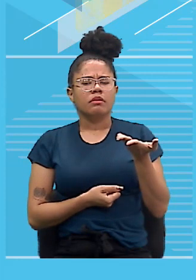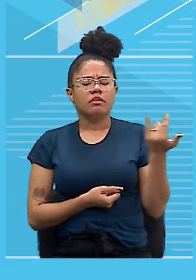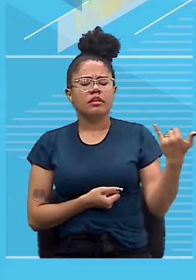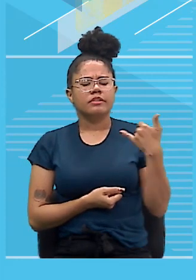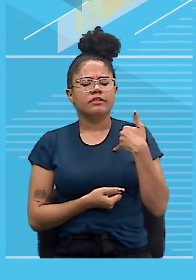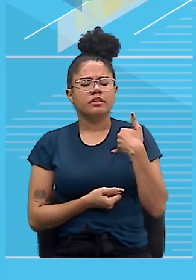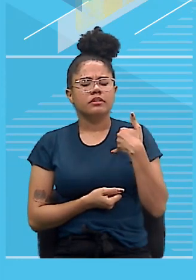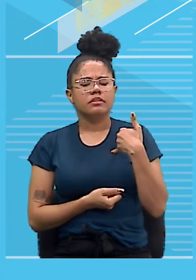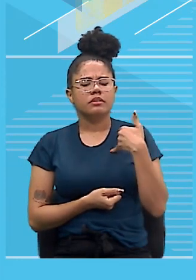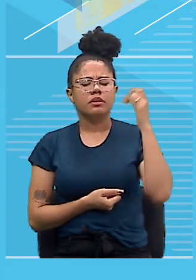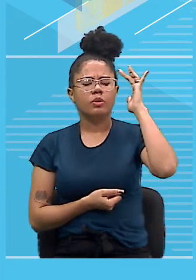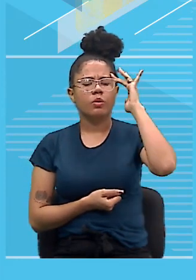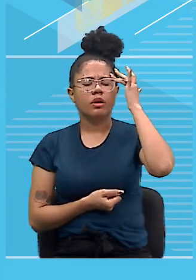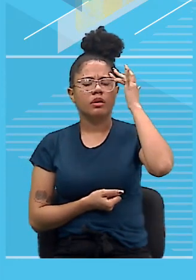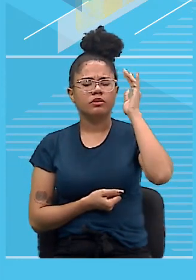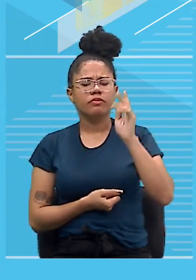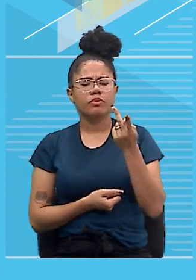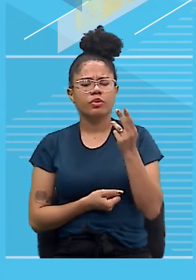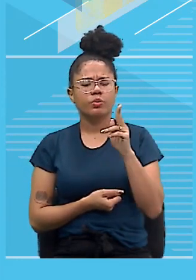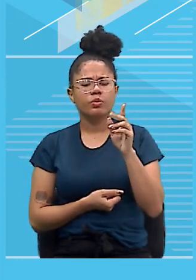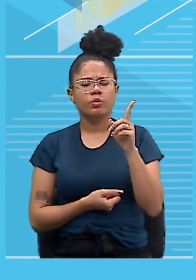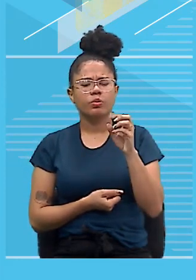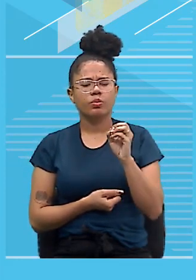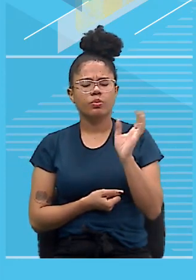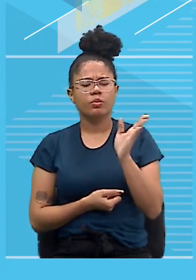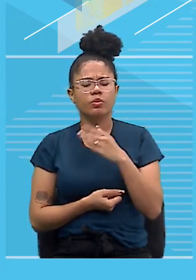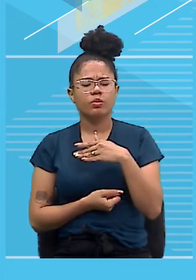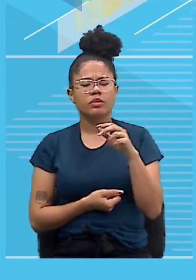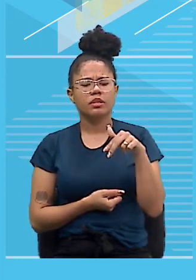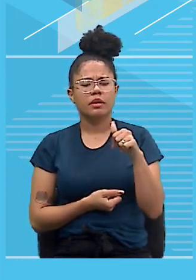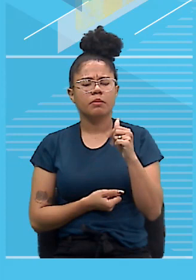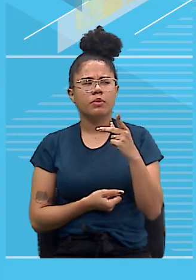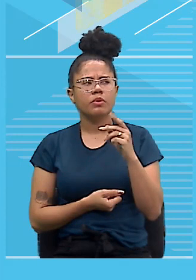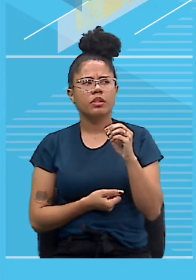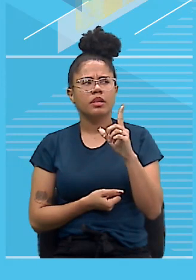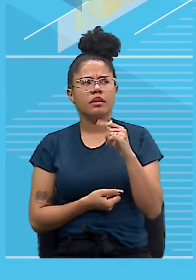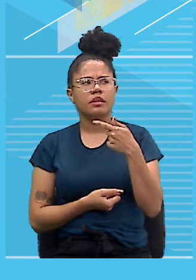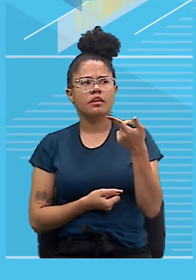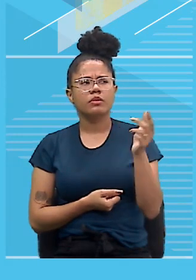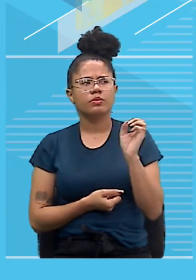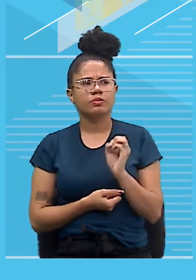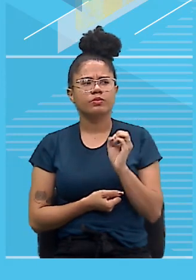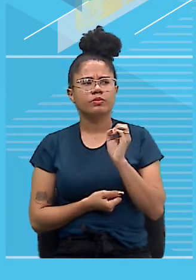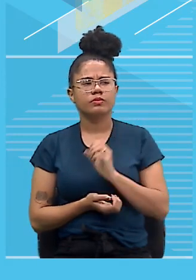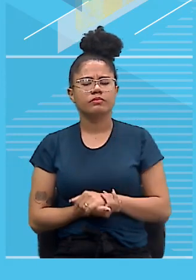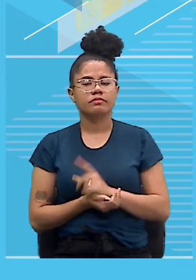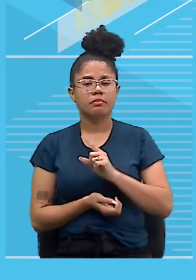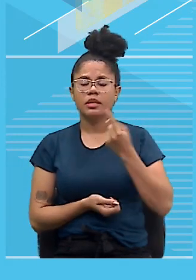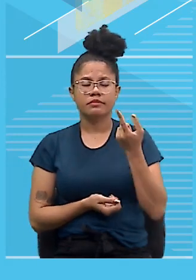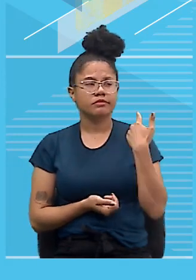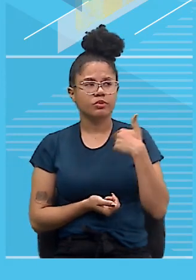eu acho que foi Hugo Napoleão que me disse eu acho que falta Diogo Napoleão Mas vamos para cima